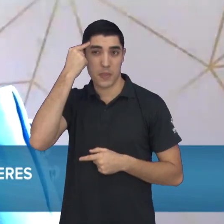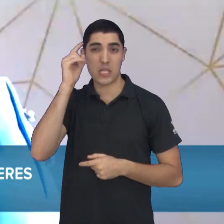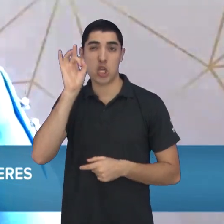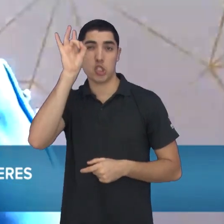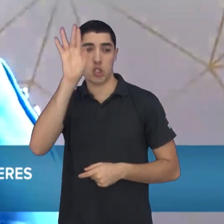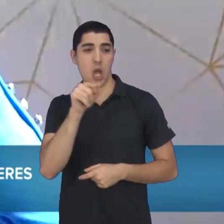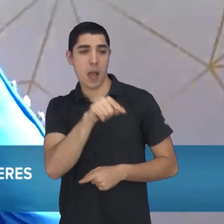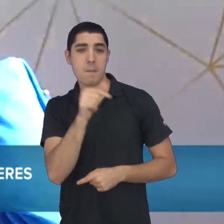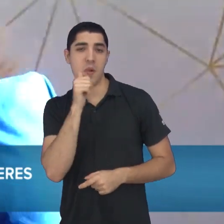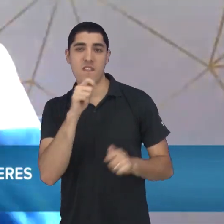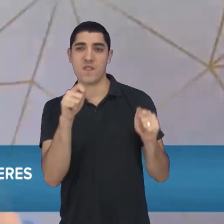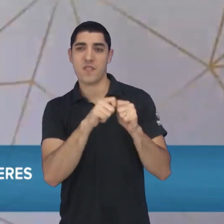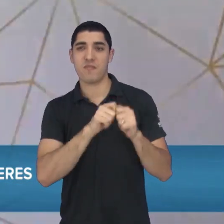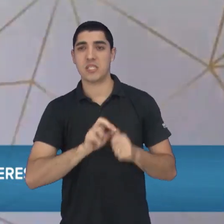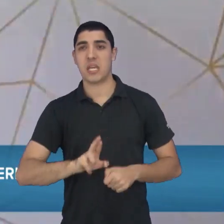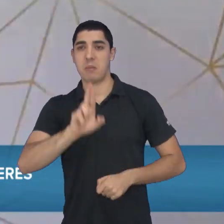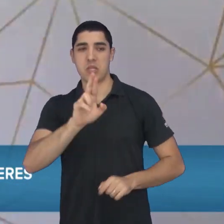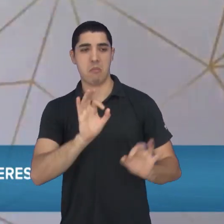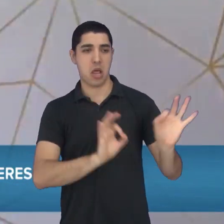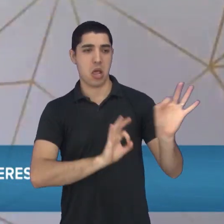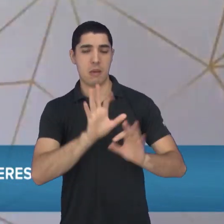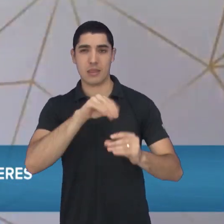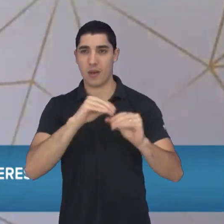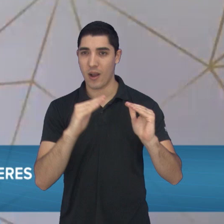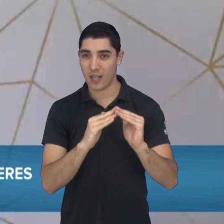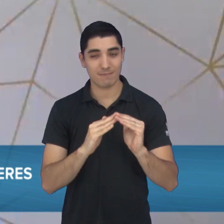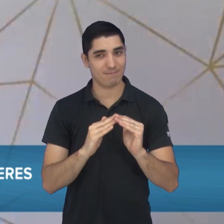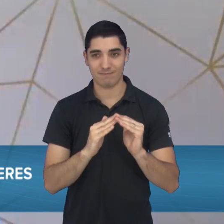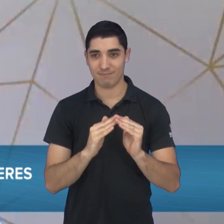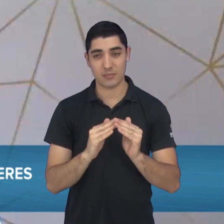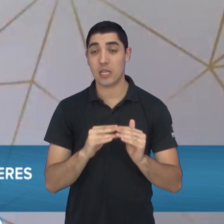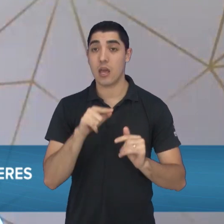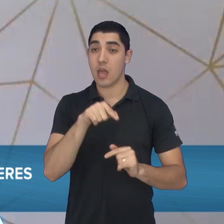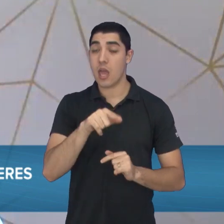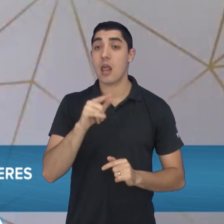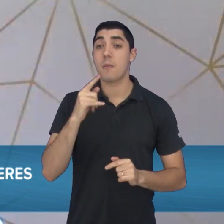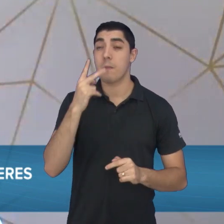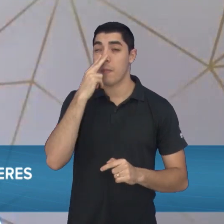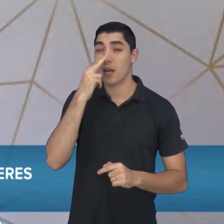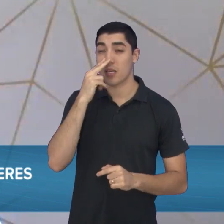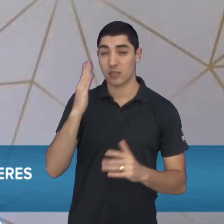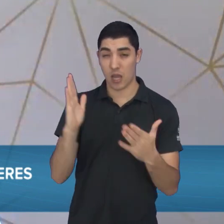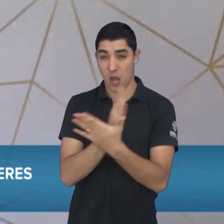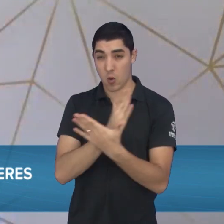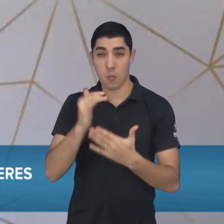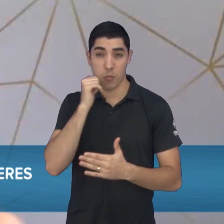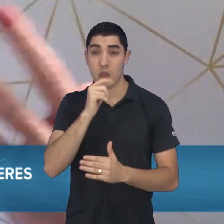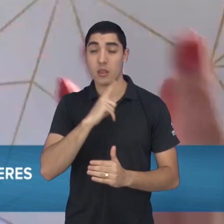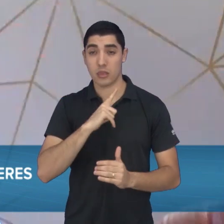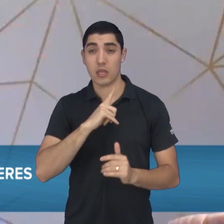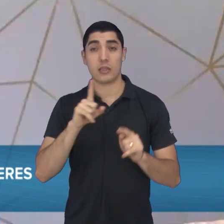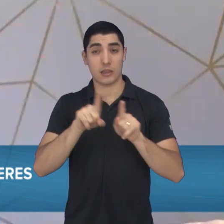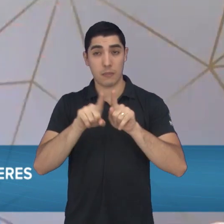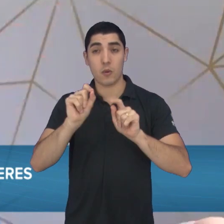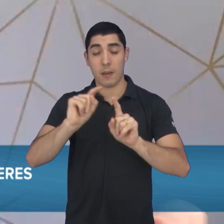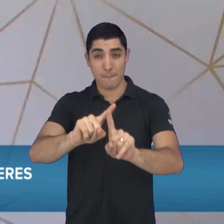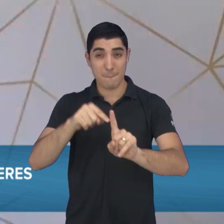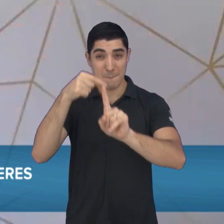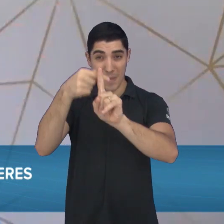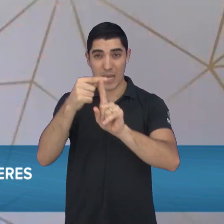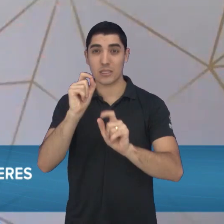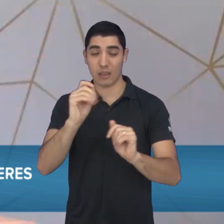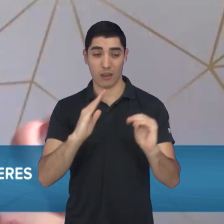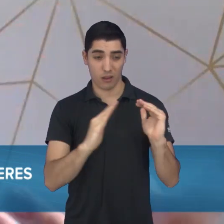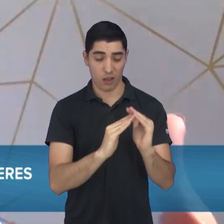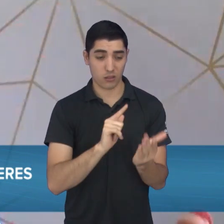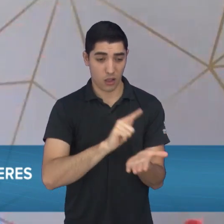com o negócio, com o emprego, ela acabou acumulando mais tarefas e atividades. Ou seja, ganhou de um lado